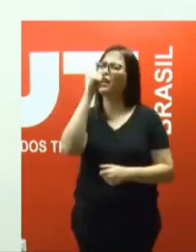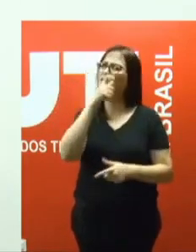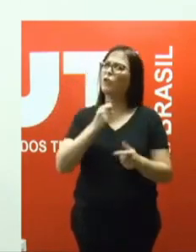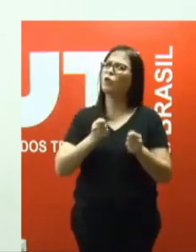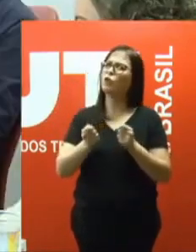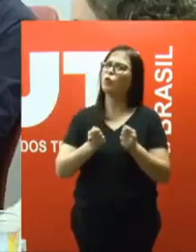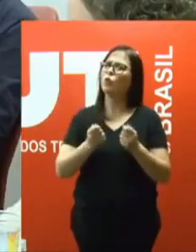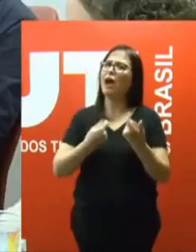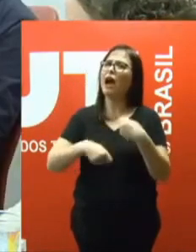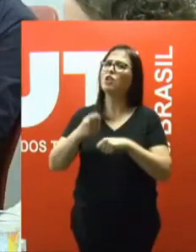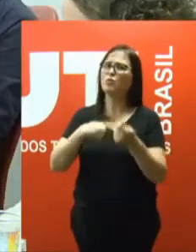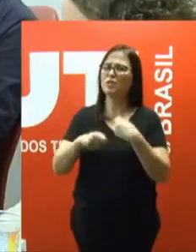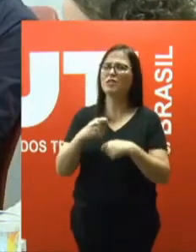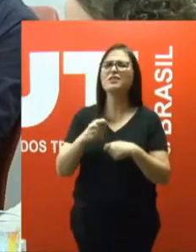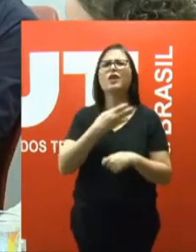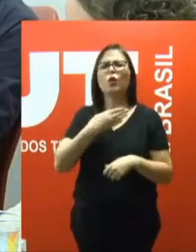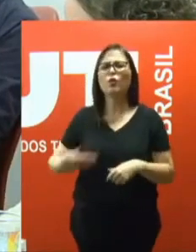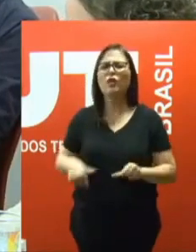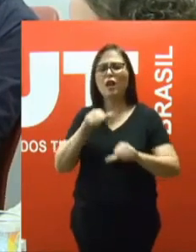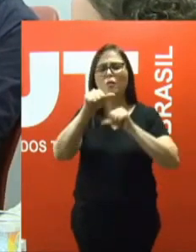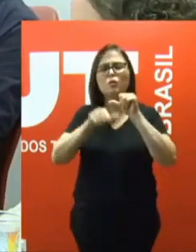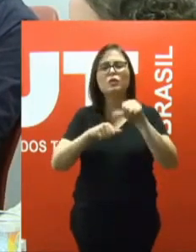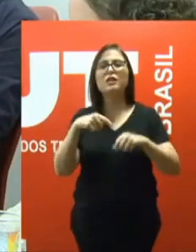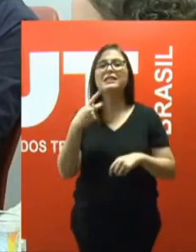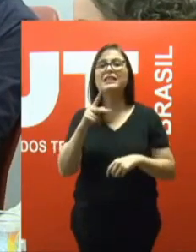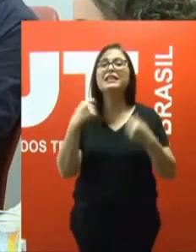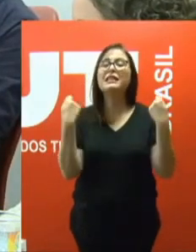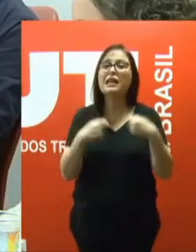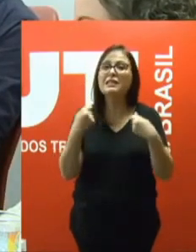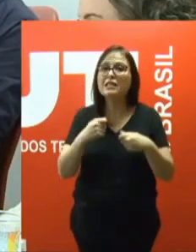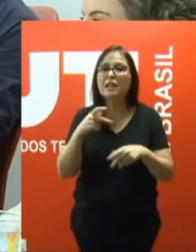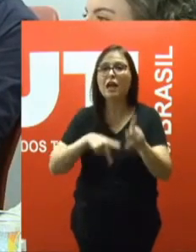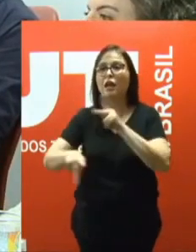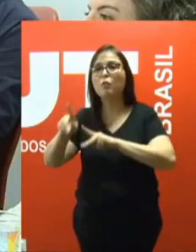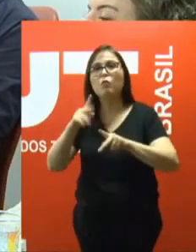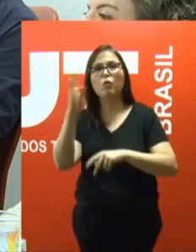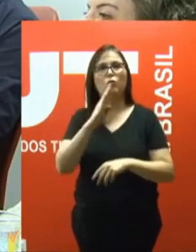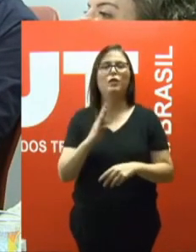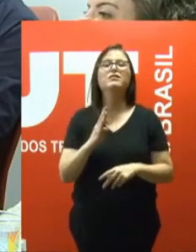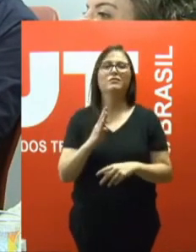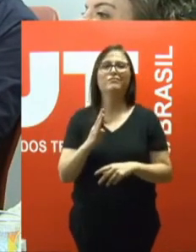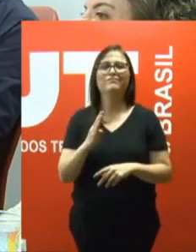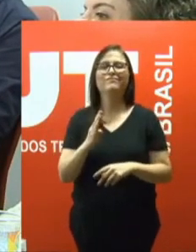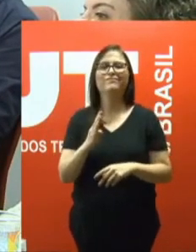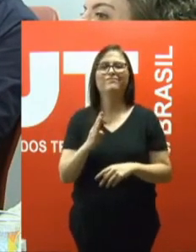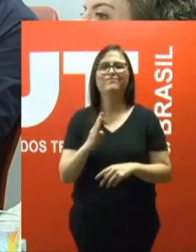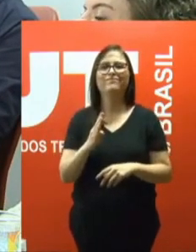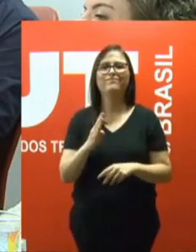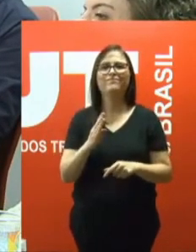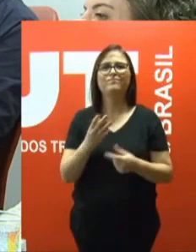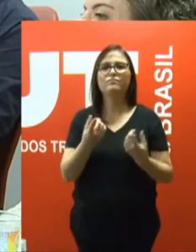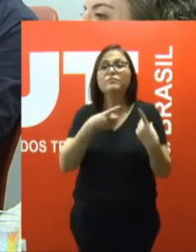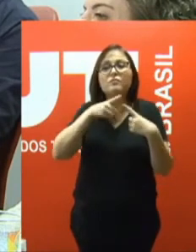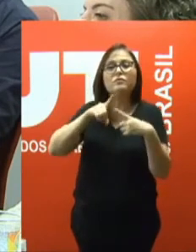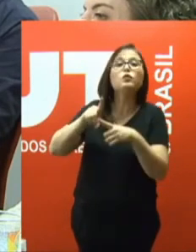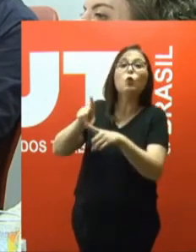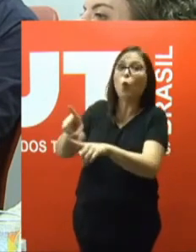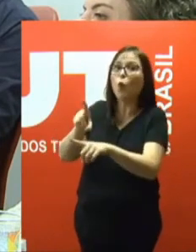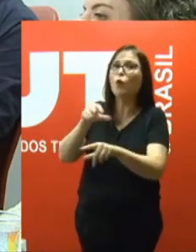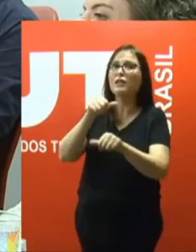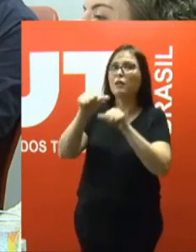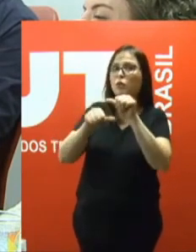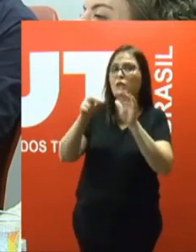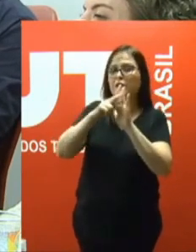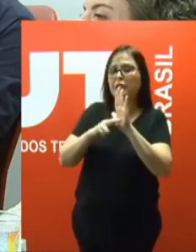imaginar que você vai fazer as reformas que nós precisamos fazer. Ou melhor, a contra-reforma que nós precisamos